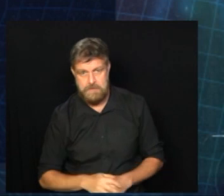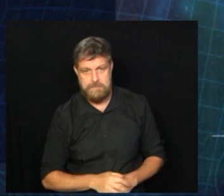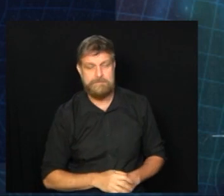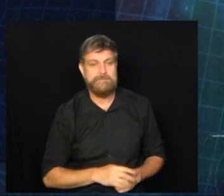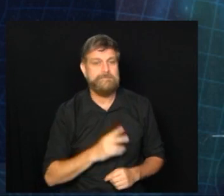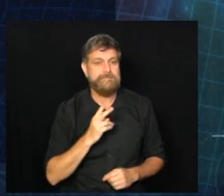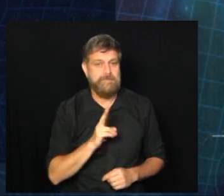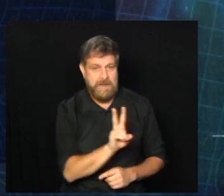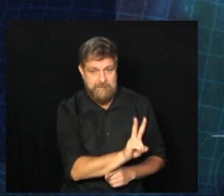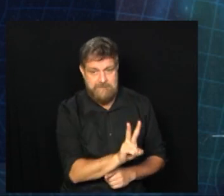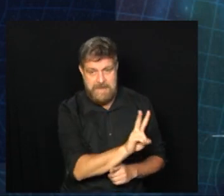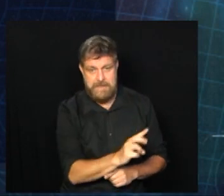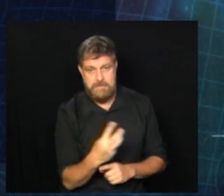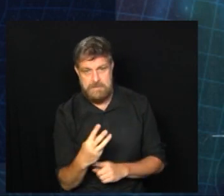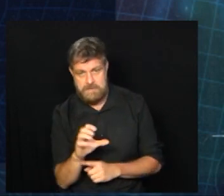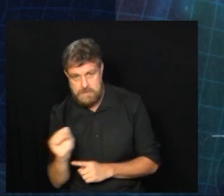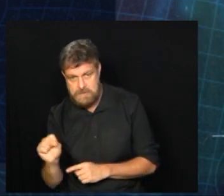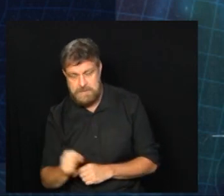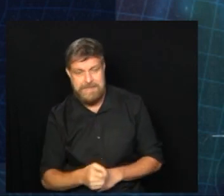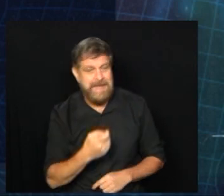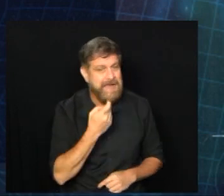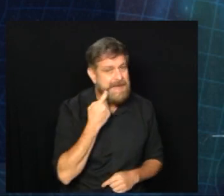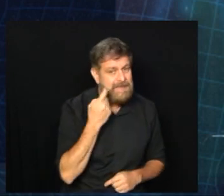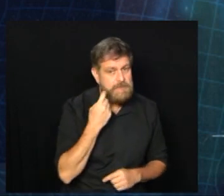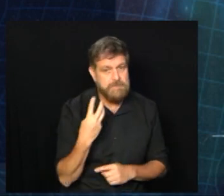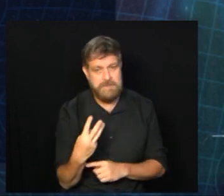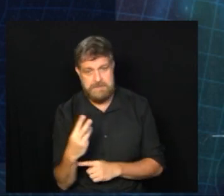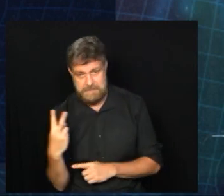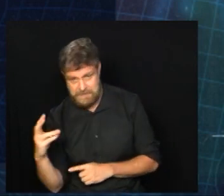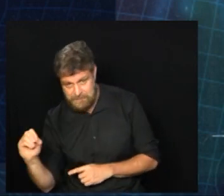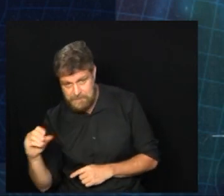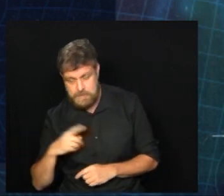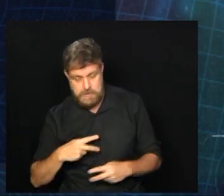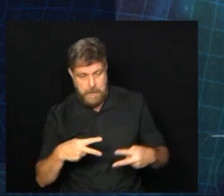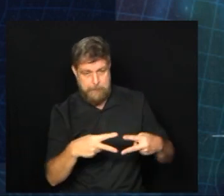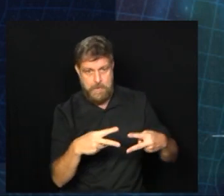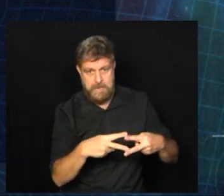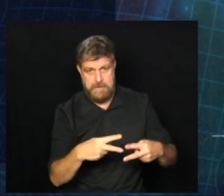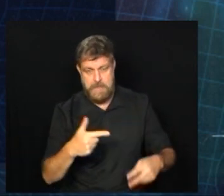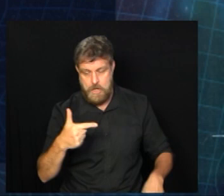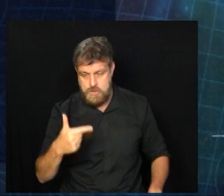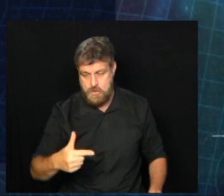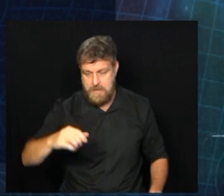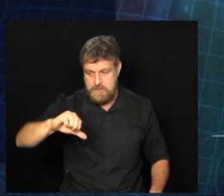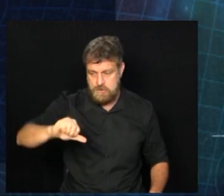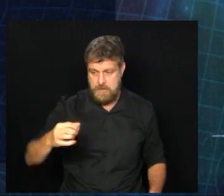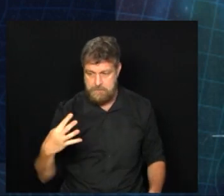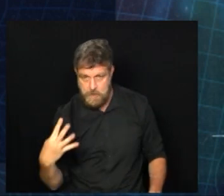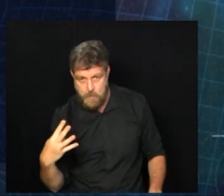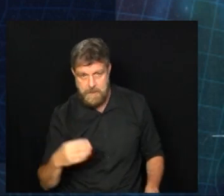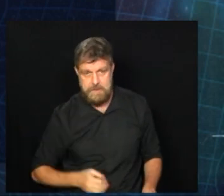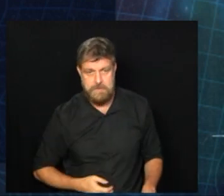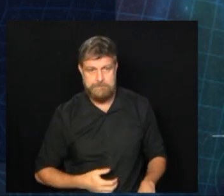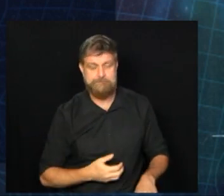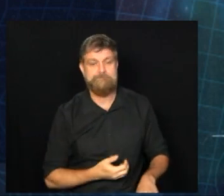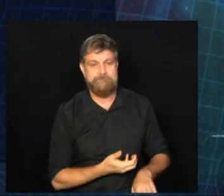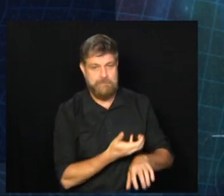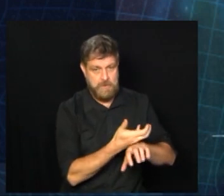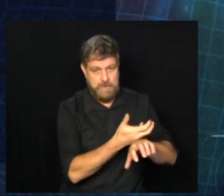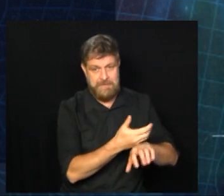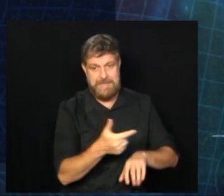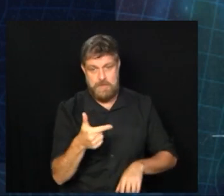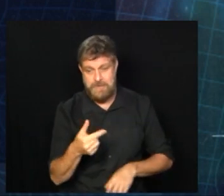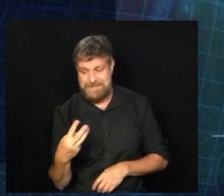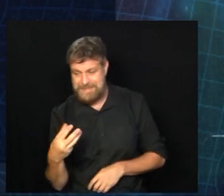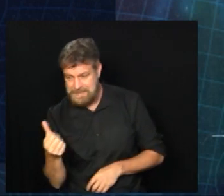Valinhos, 380, Itatiba, 320, Paulínia, 294, Nova Odessa,